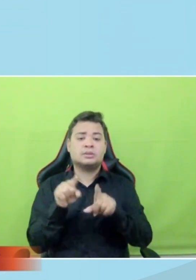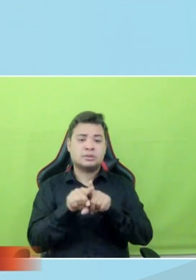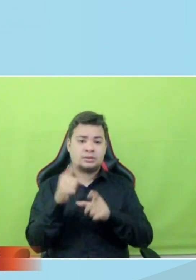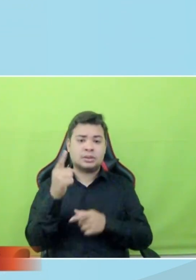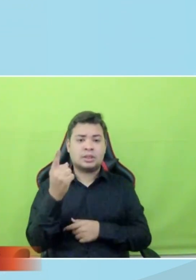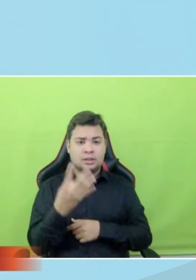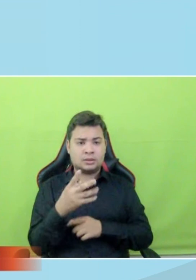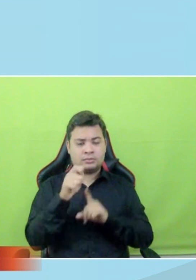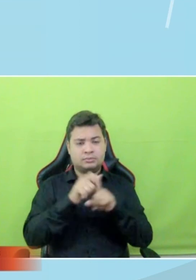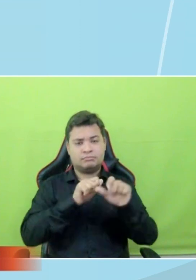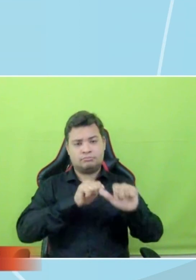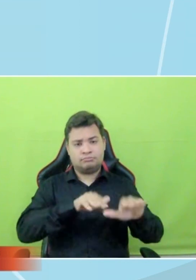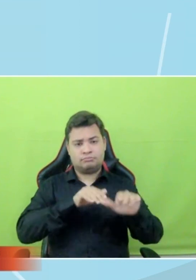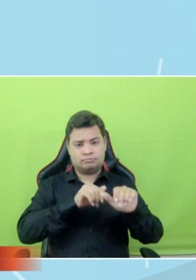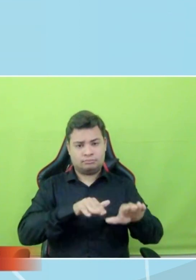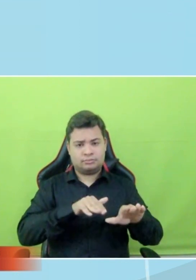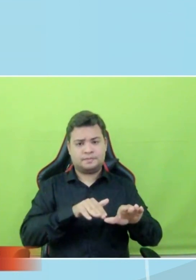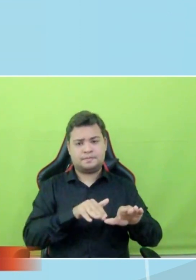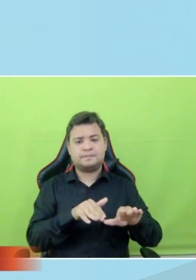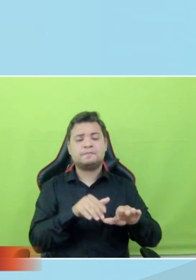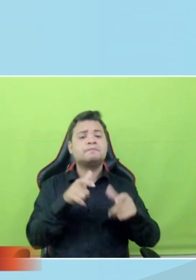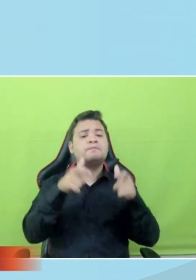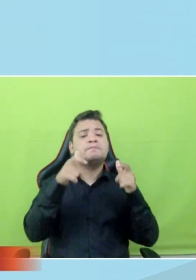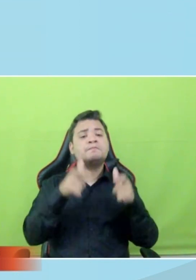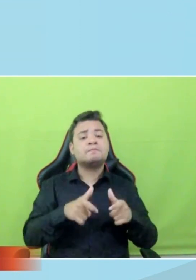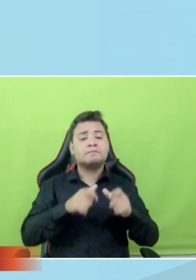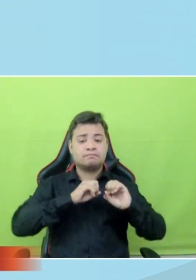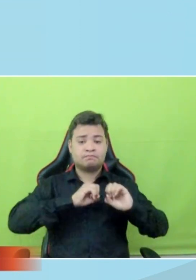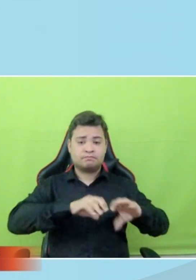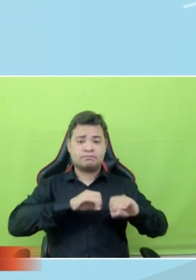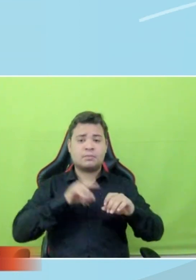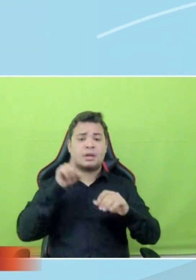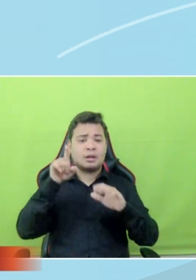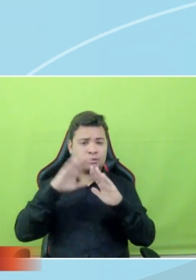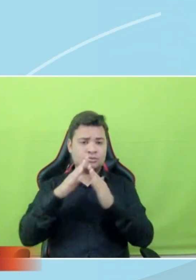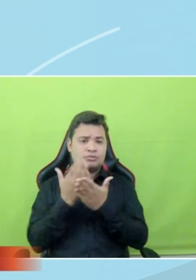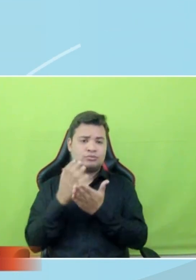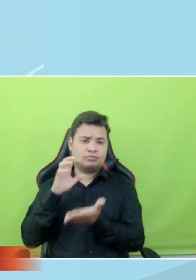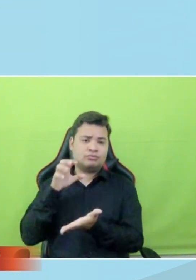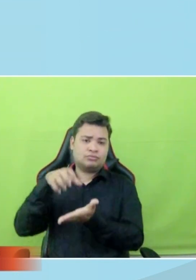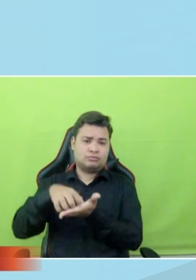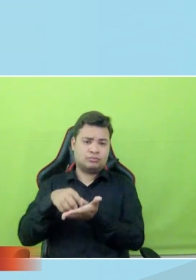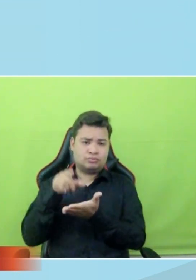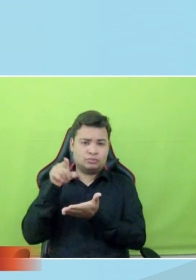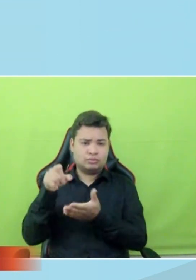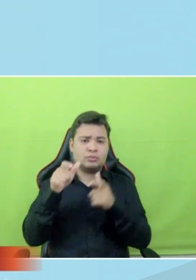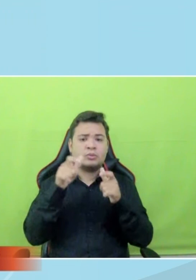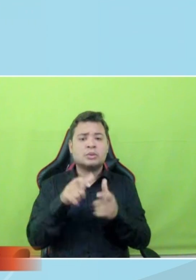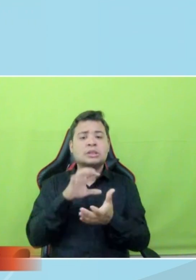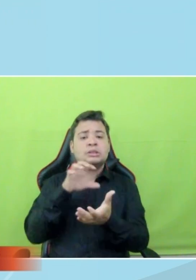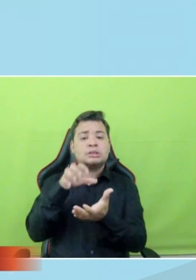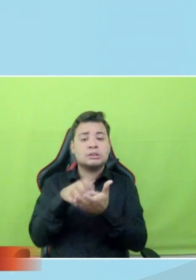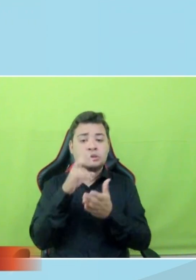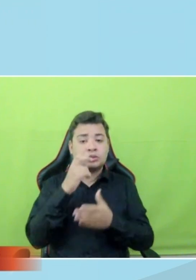e serão ministradas na sede da escola, que fica no Centro Cultural Otto